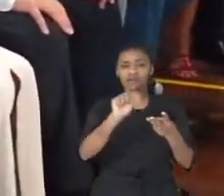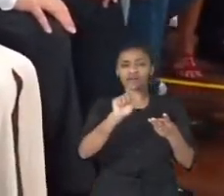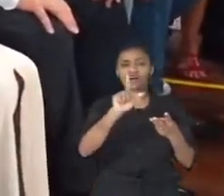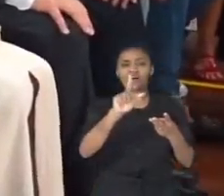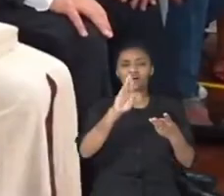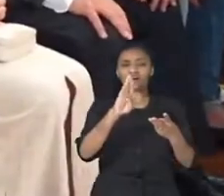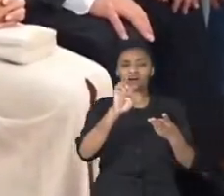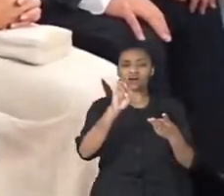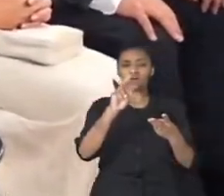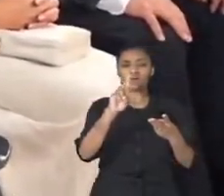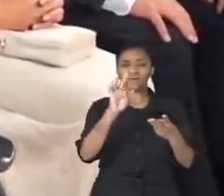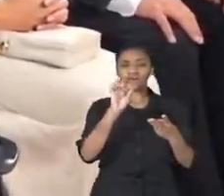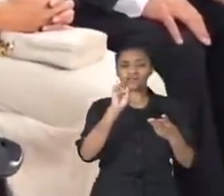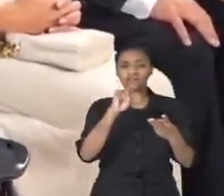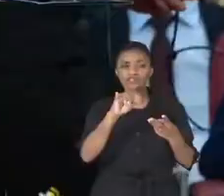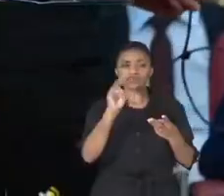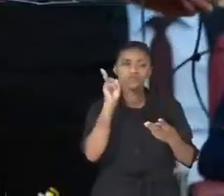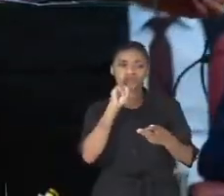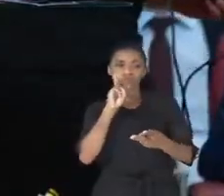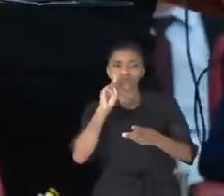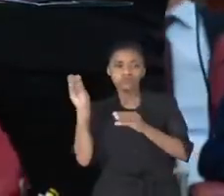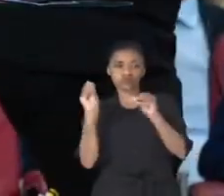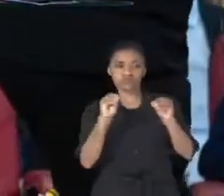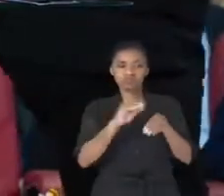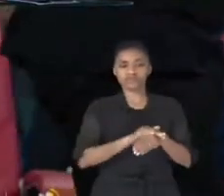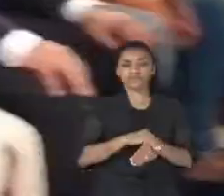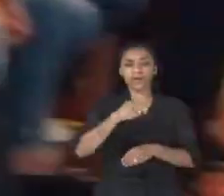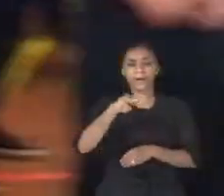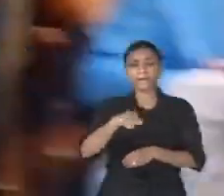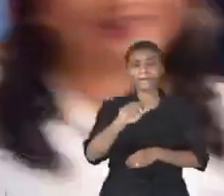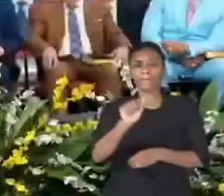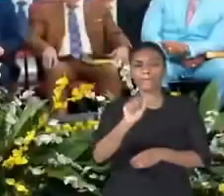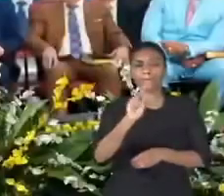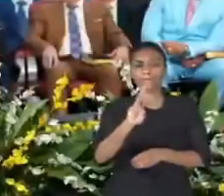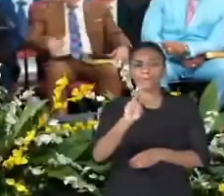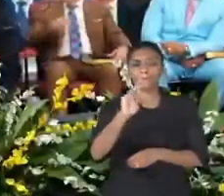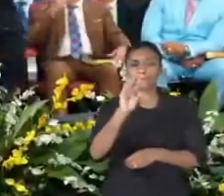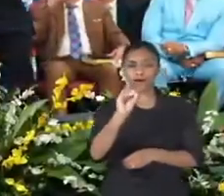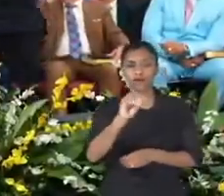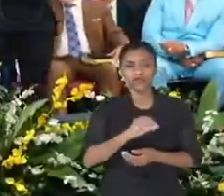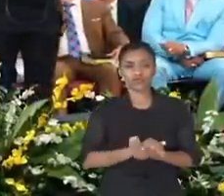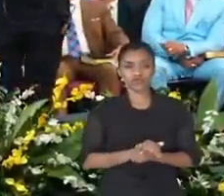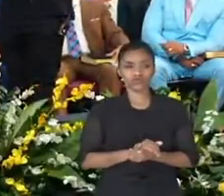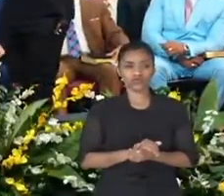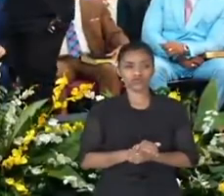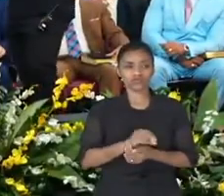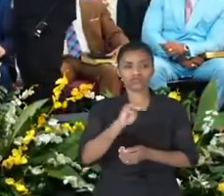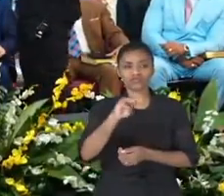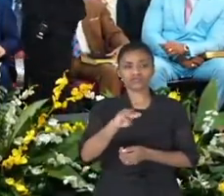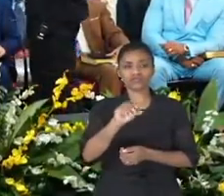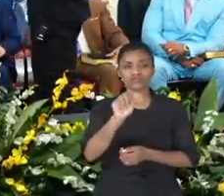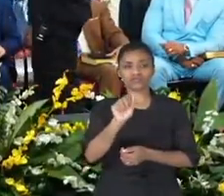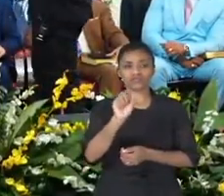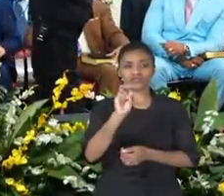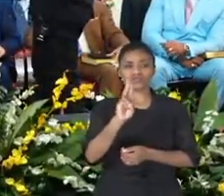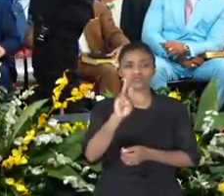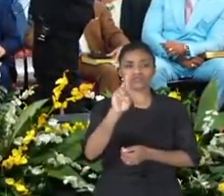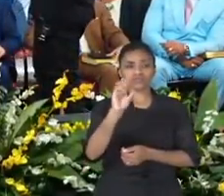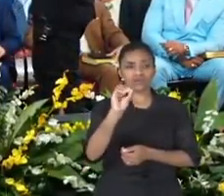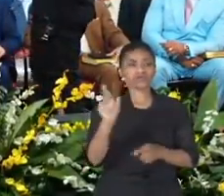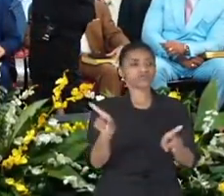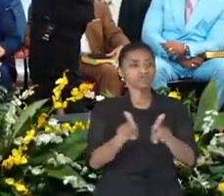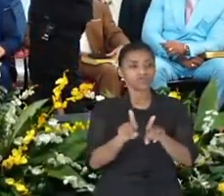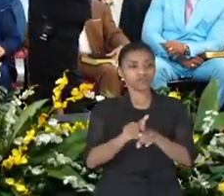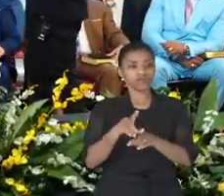Albert veio lá dos Estados Unidos só para estar aqui com a gente. O Mauro Topzeira, cadê o Mauro? Aquele lá é maluco, olha lá a cara dele, doidinho da Silva.